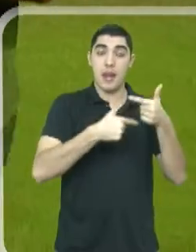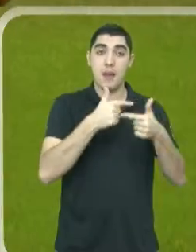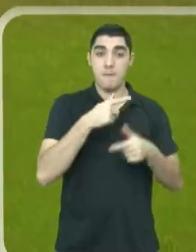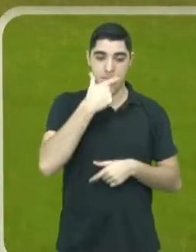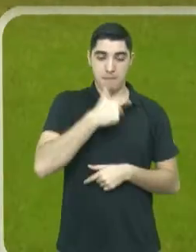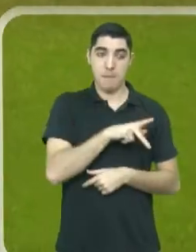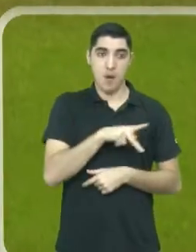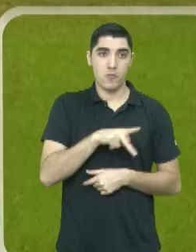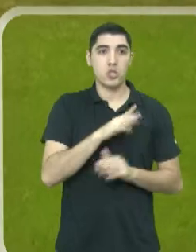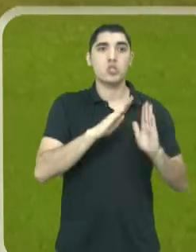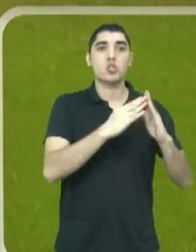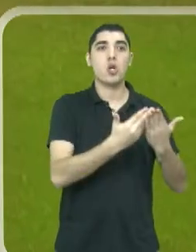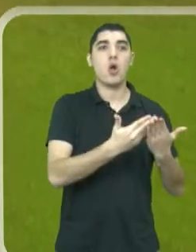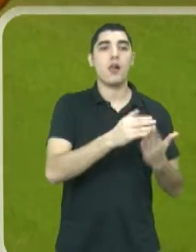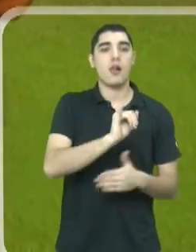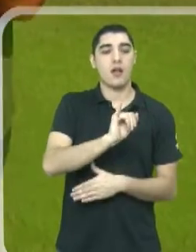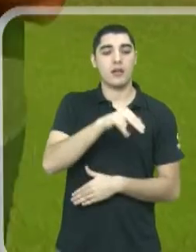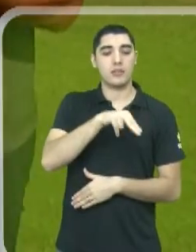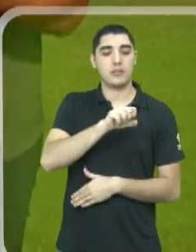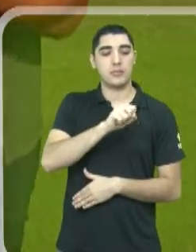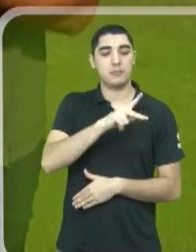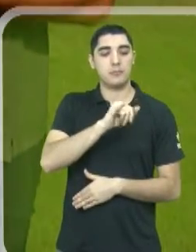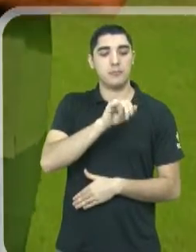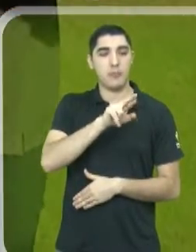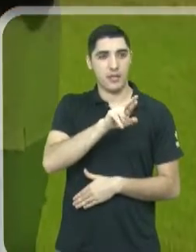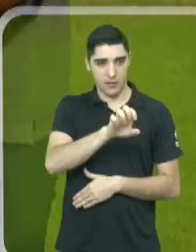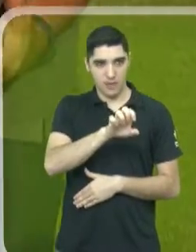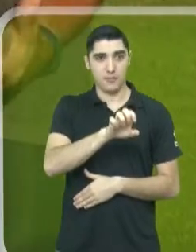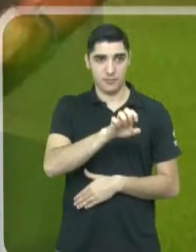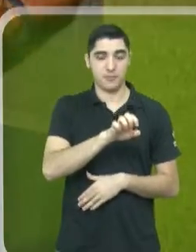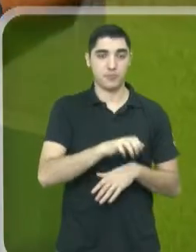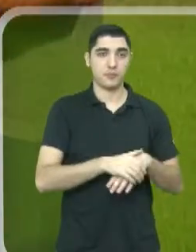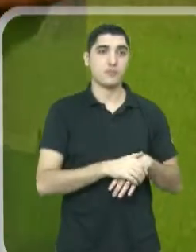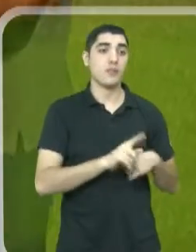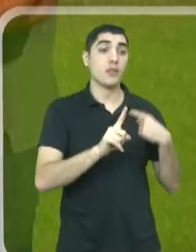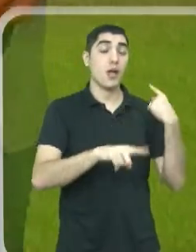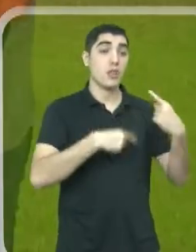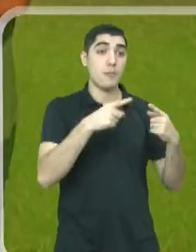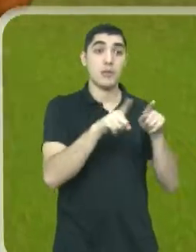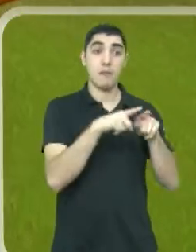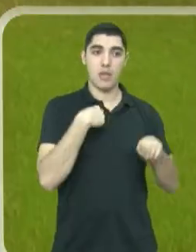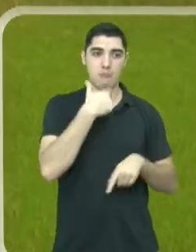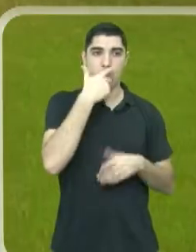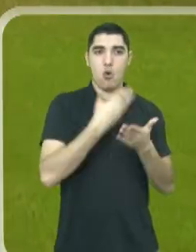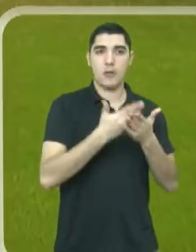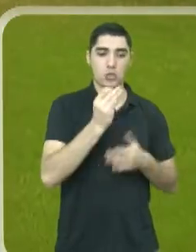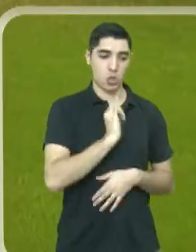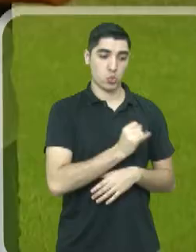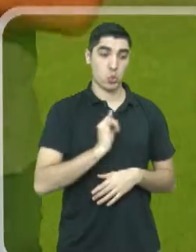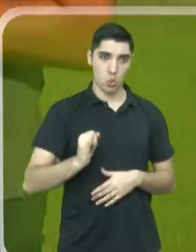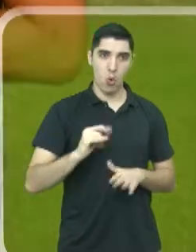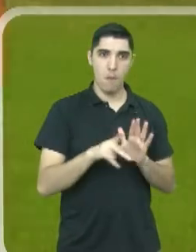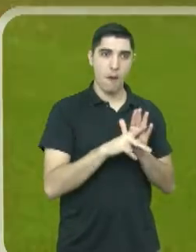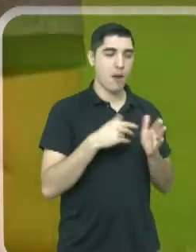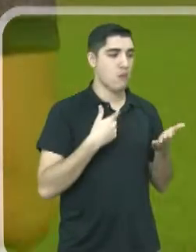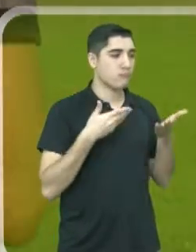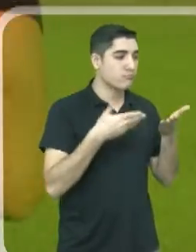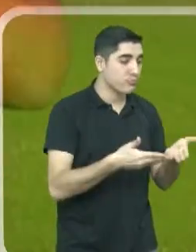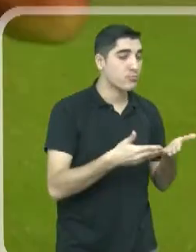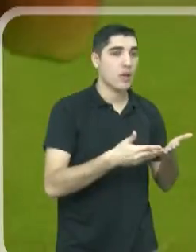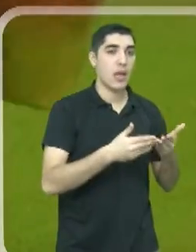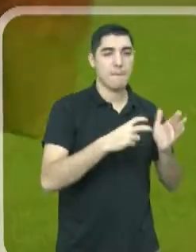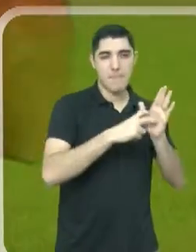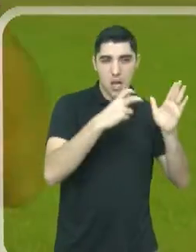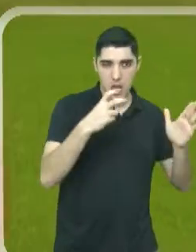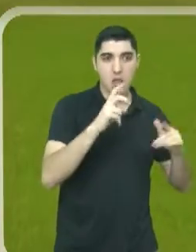criei um projeto lá de contraturno esportivo. Os alunos estudavam de manhã e voltavam no contraturno,